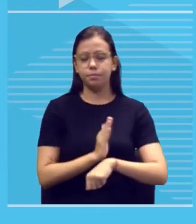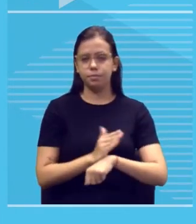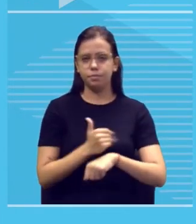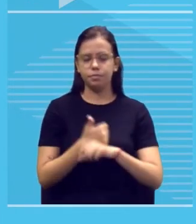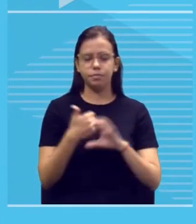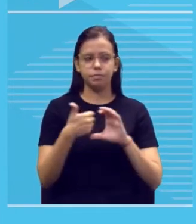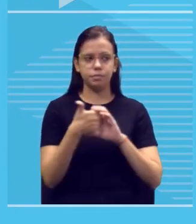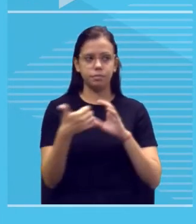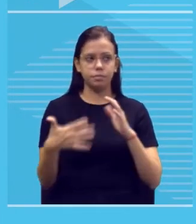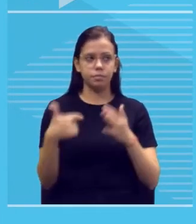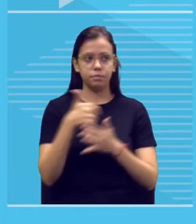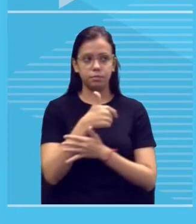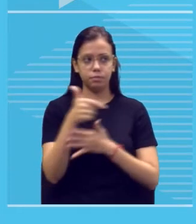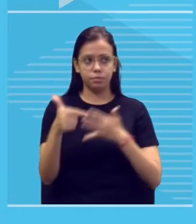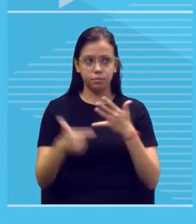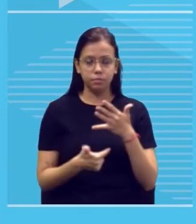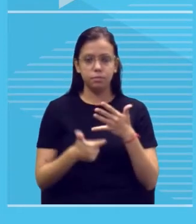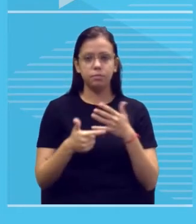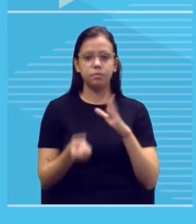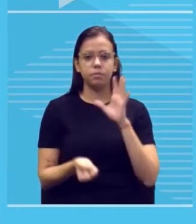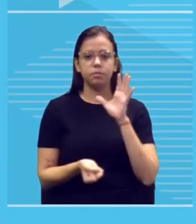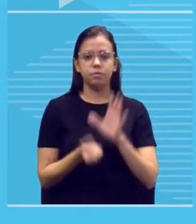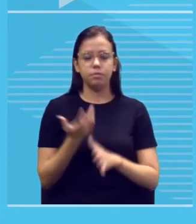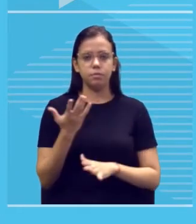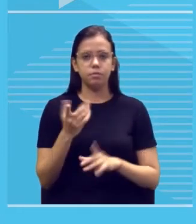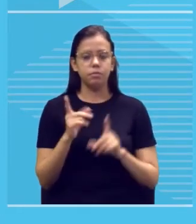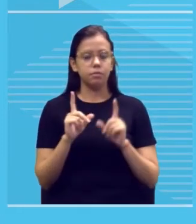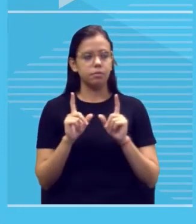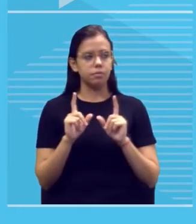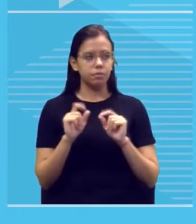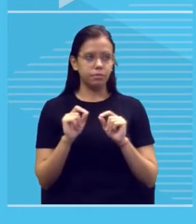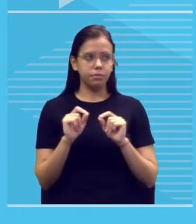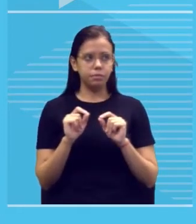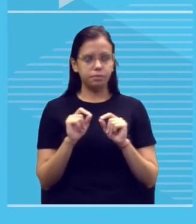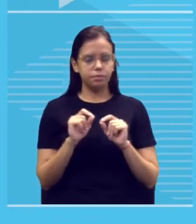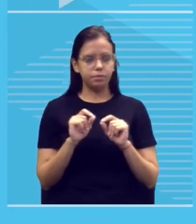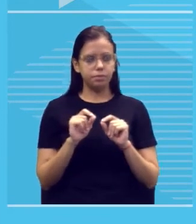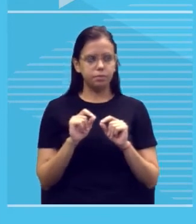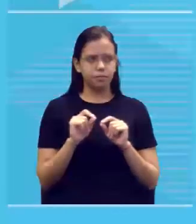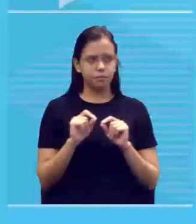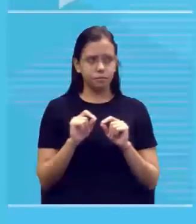características aqui construindo é esse